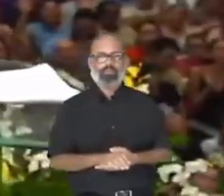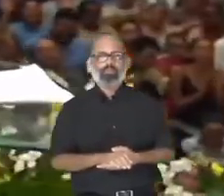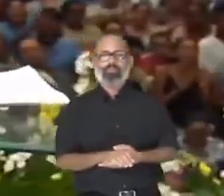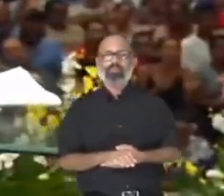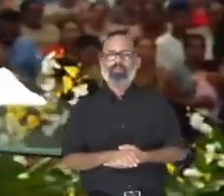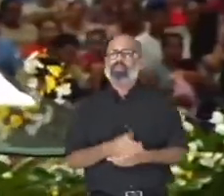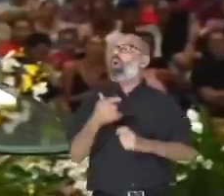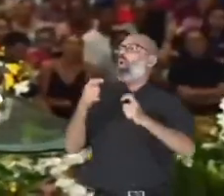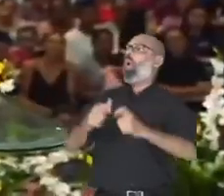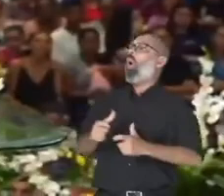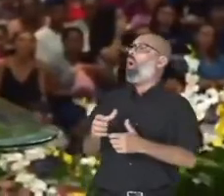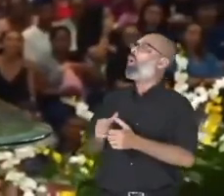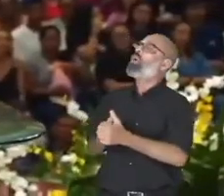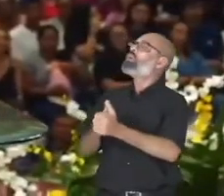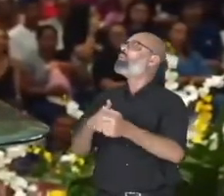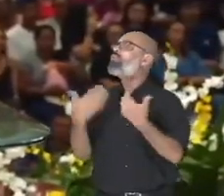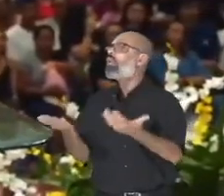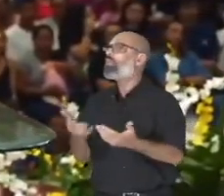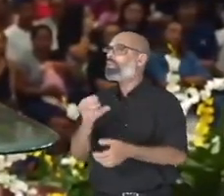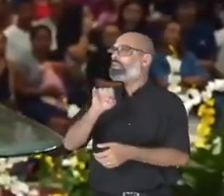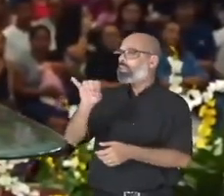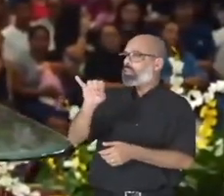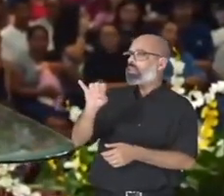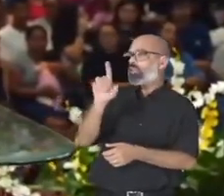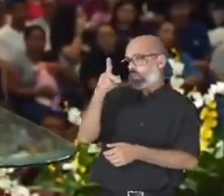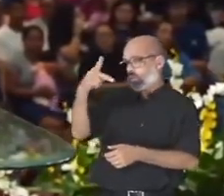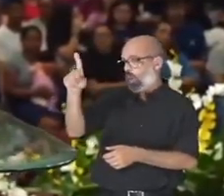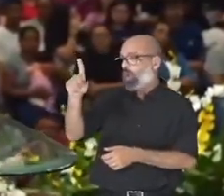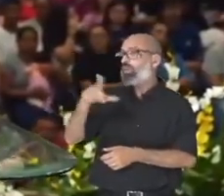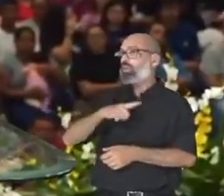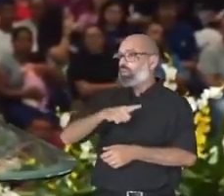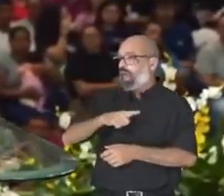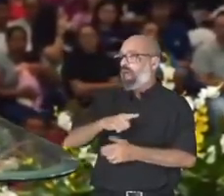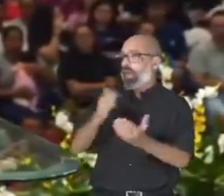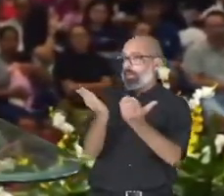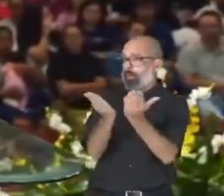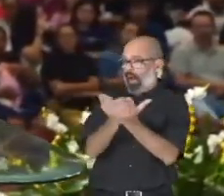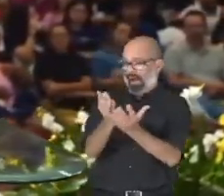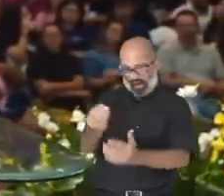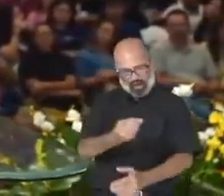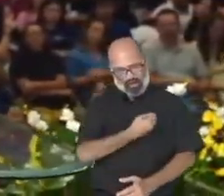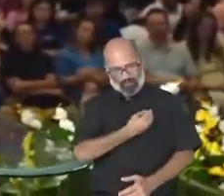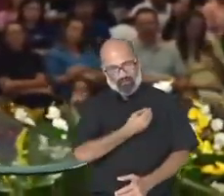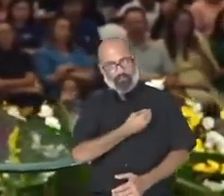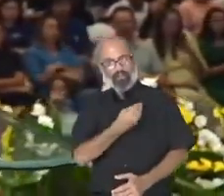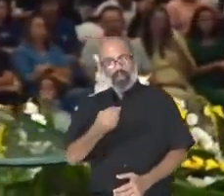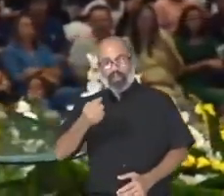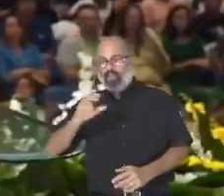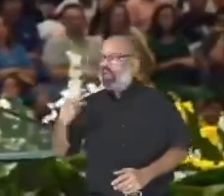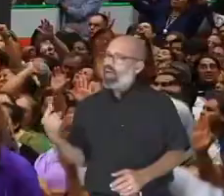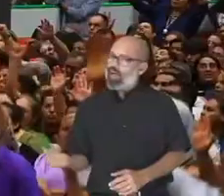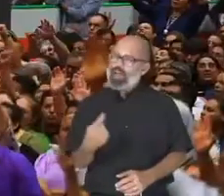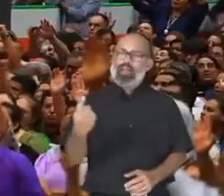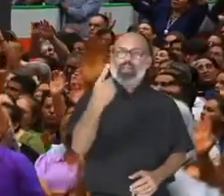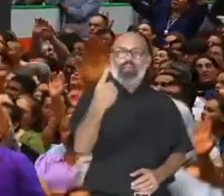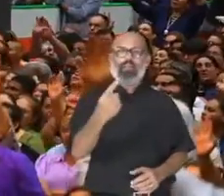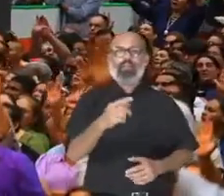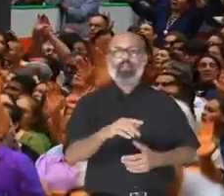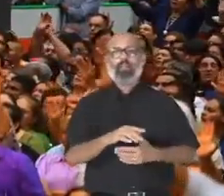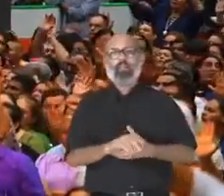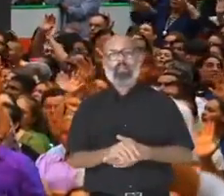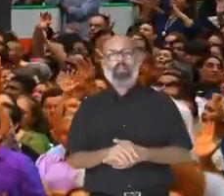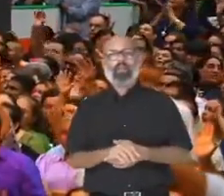E para onde iremos nós, se só tu tens palavra de vida eterna?